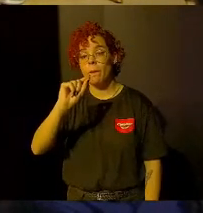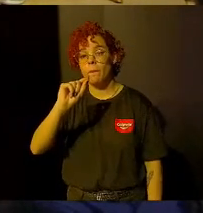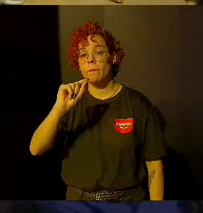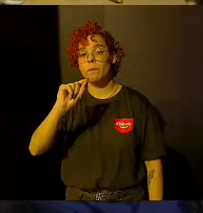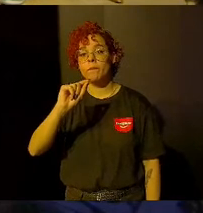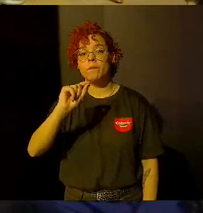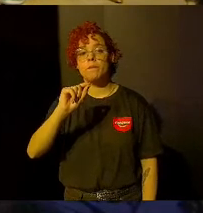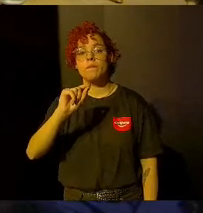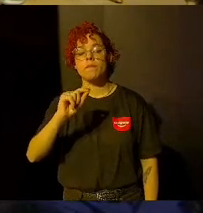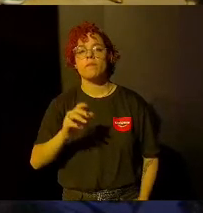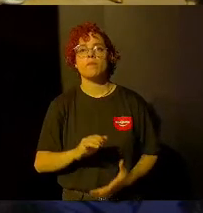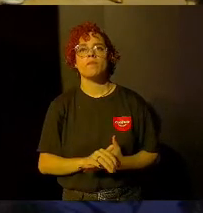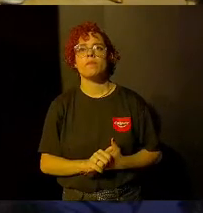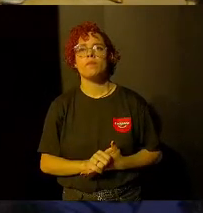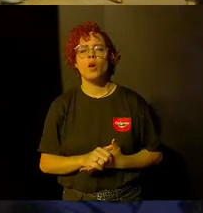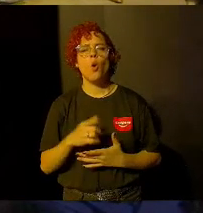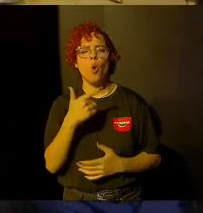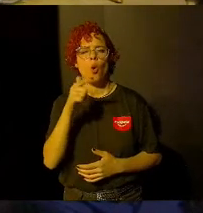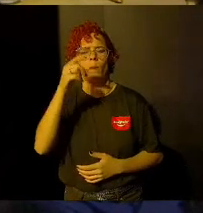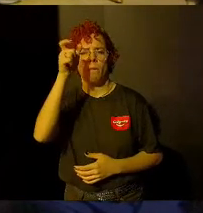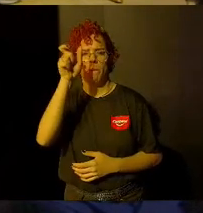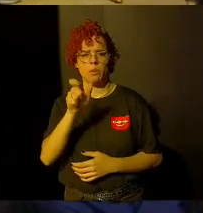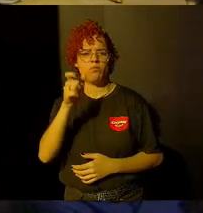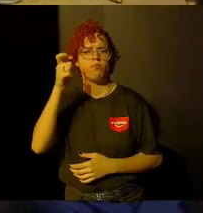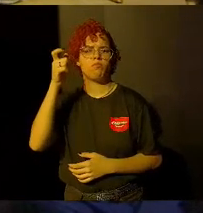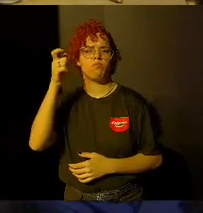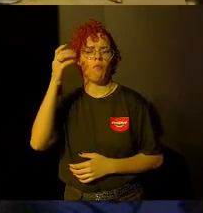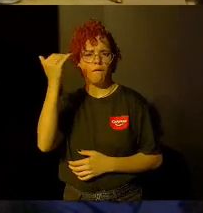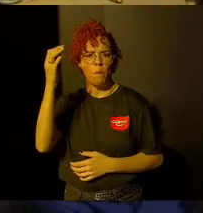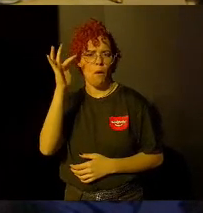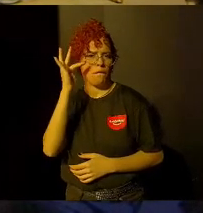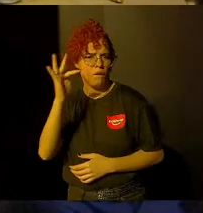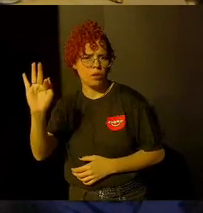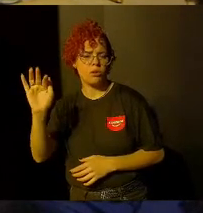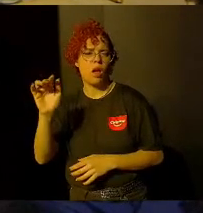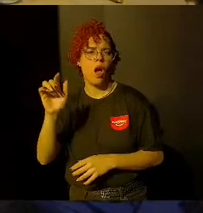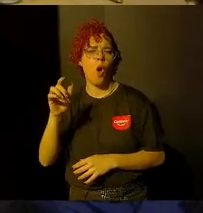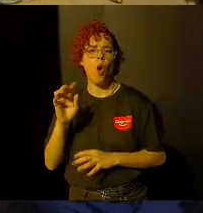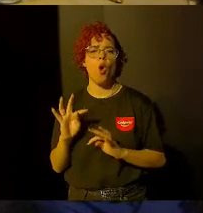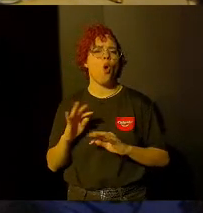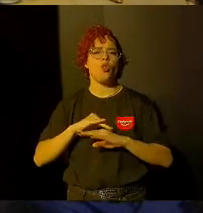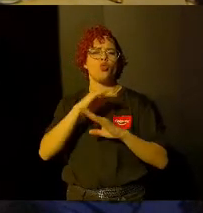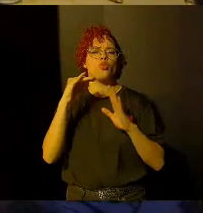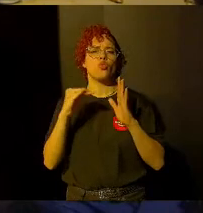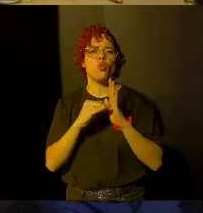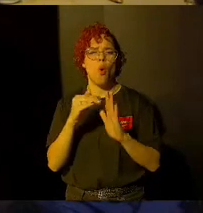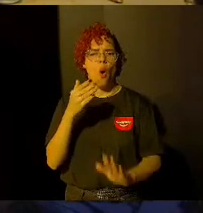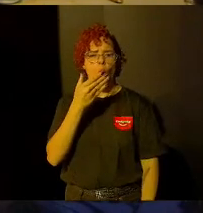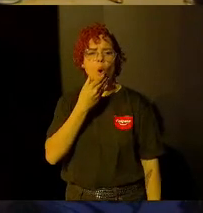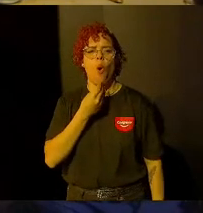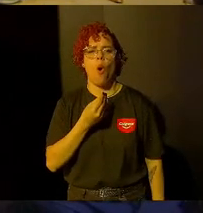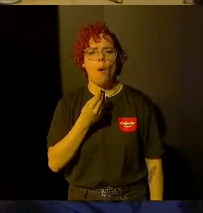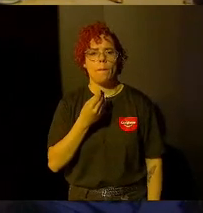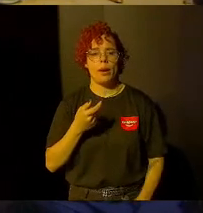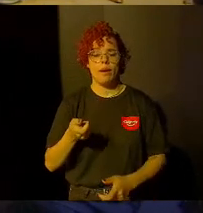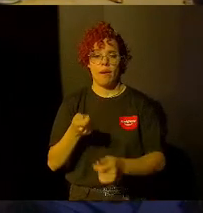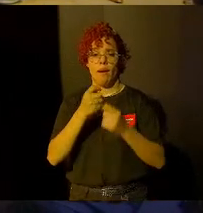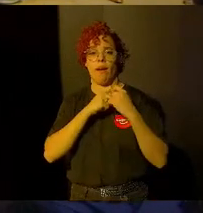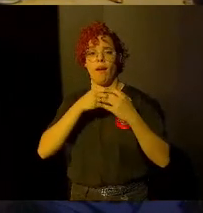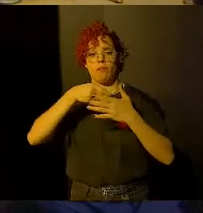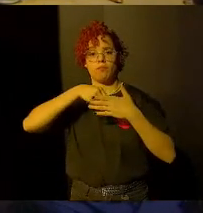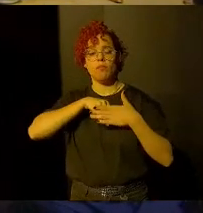Michel de montanha o grande insista francês que ele diz né todo homem carrega em si a forma inteira da condição humana